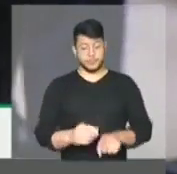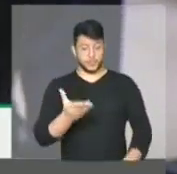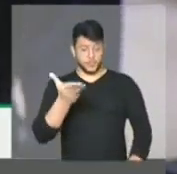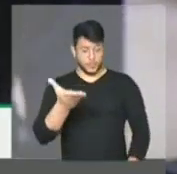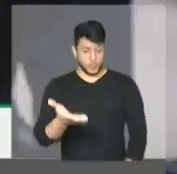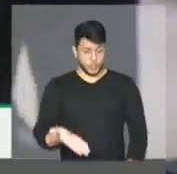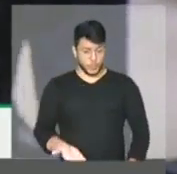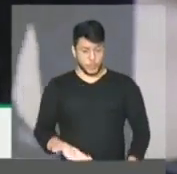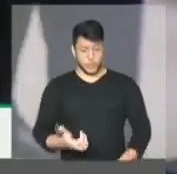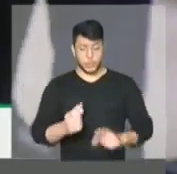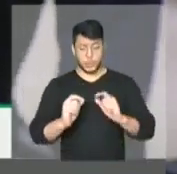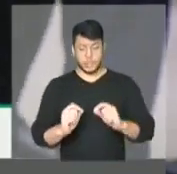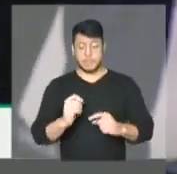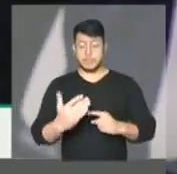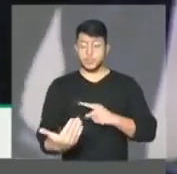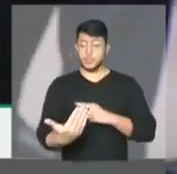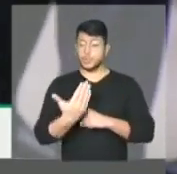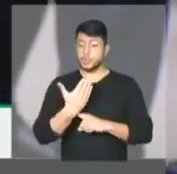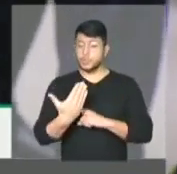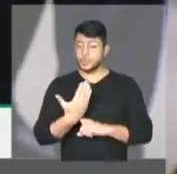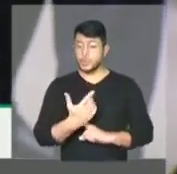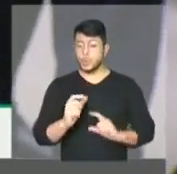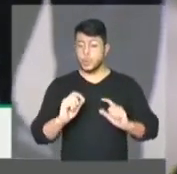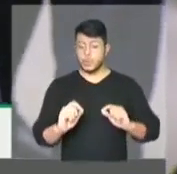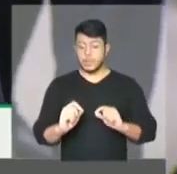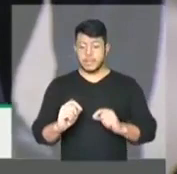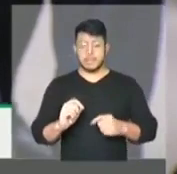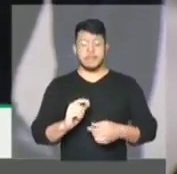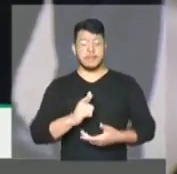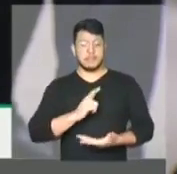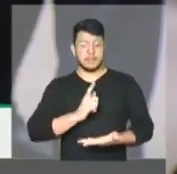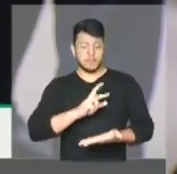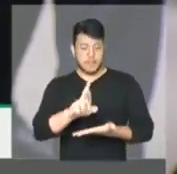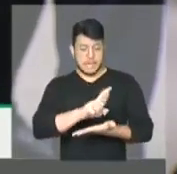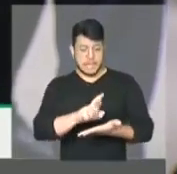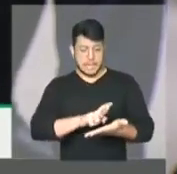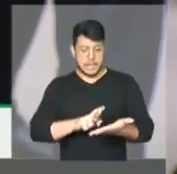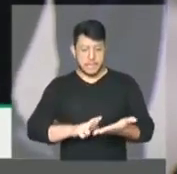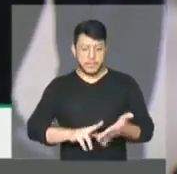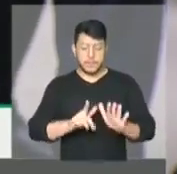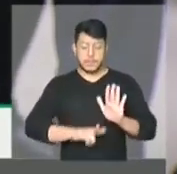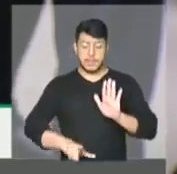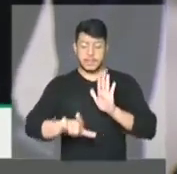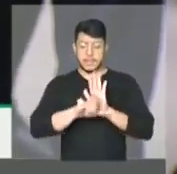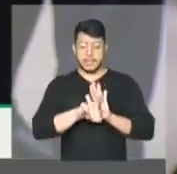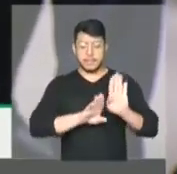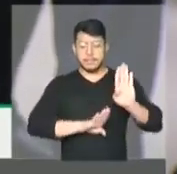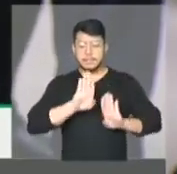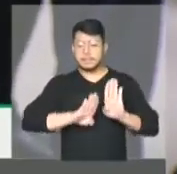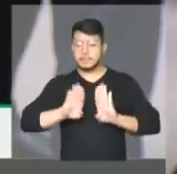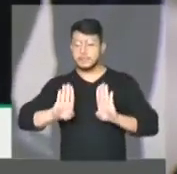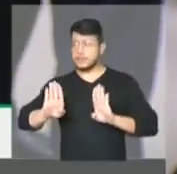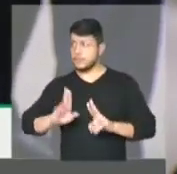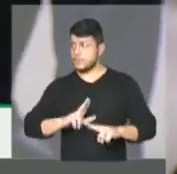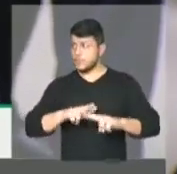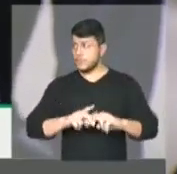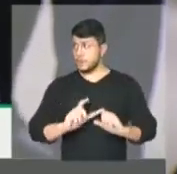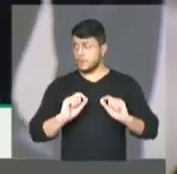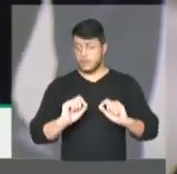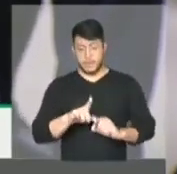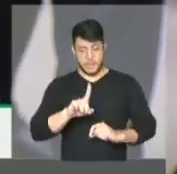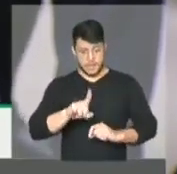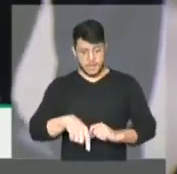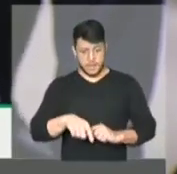Excelência garantiu um ponto muito estratégico ao relatar a lei de licitações, que garante que o Estado brasileiro cumpra o seu